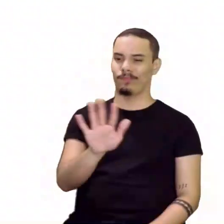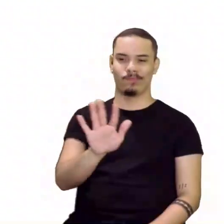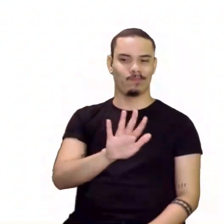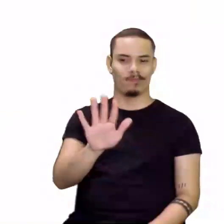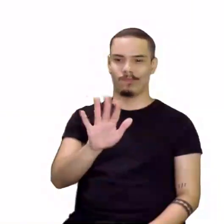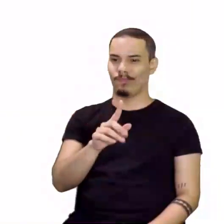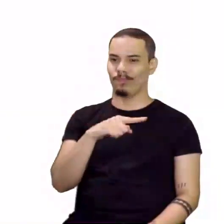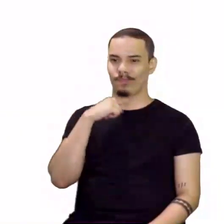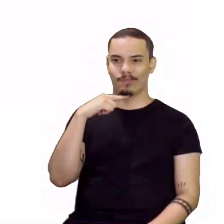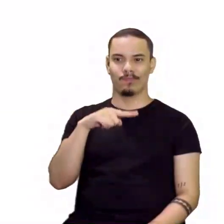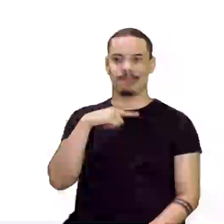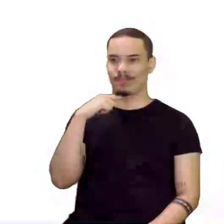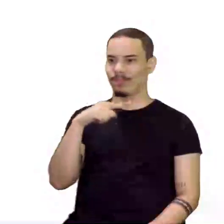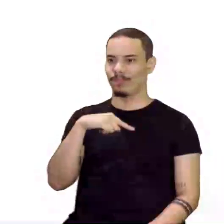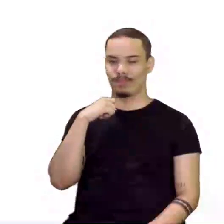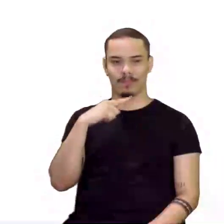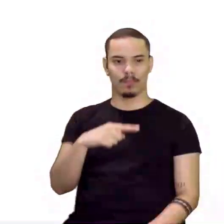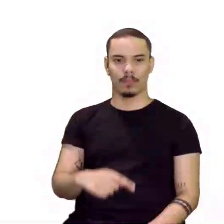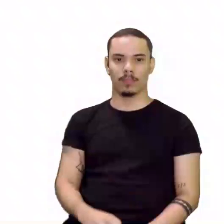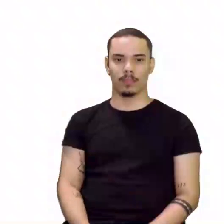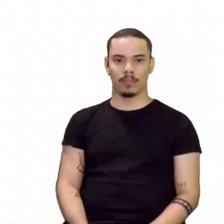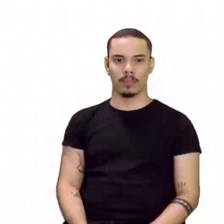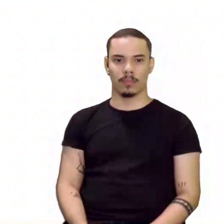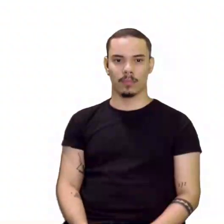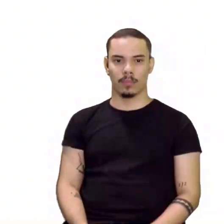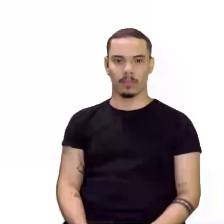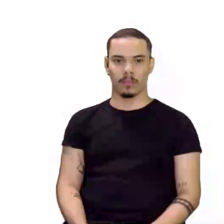relaxa. Olha só aqui.